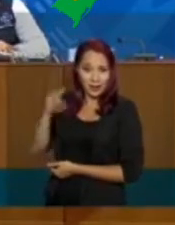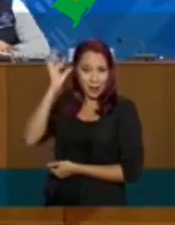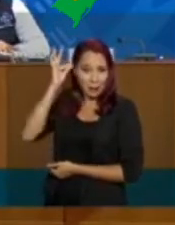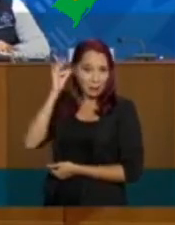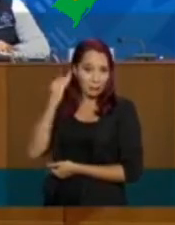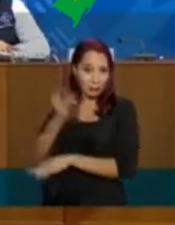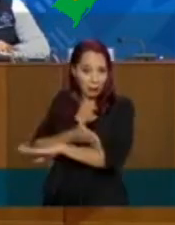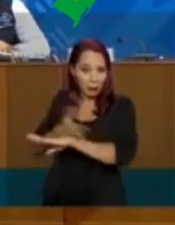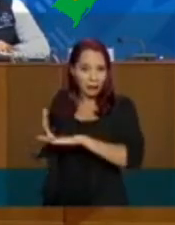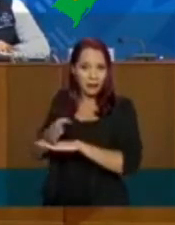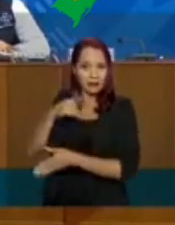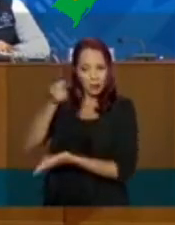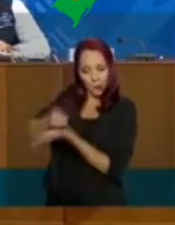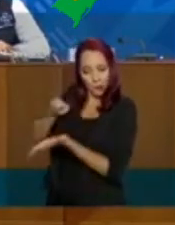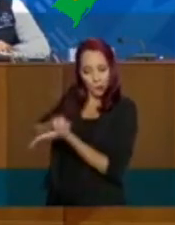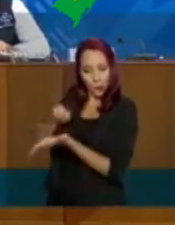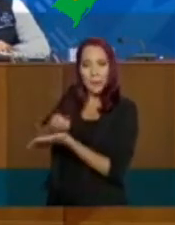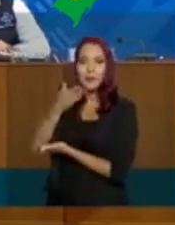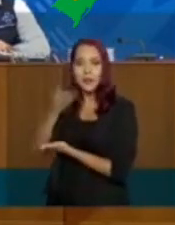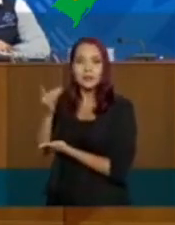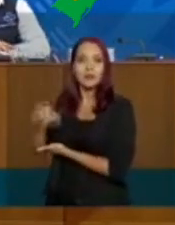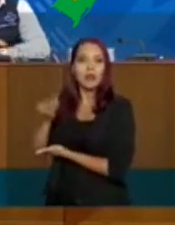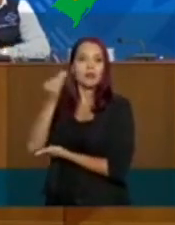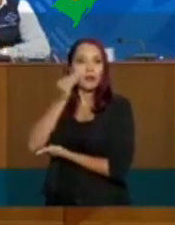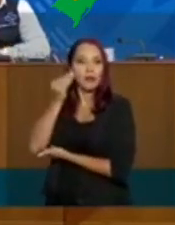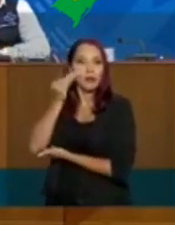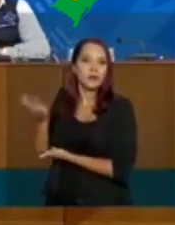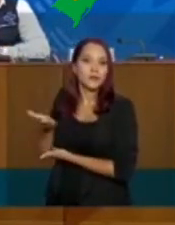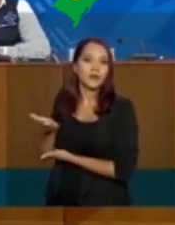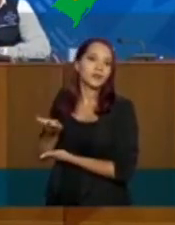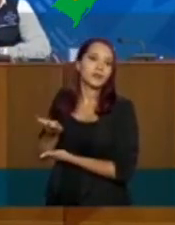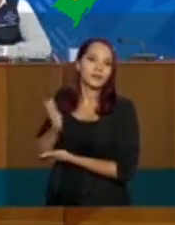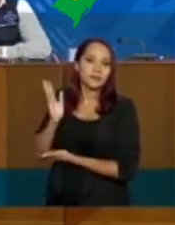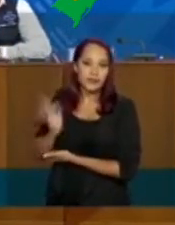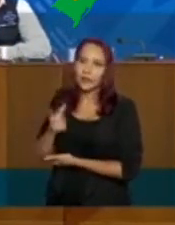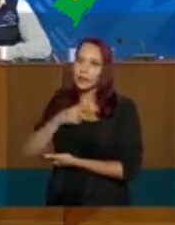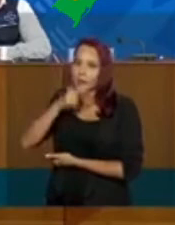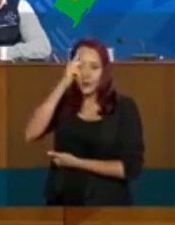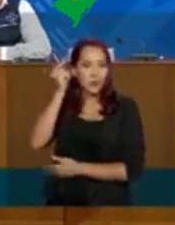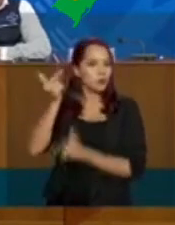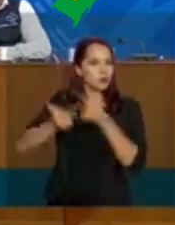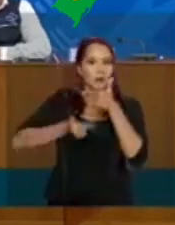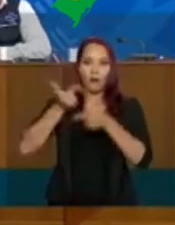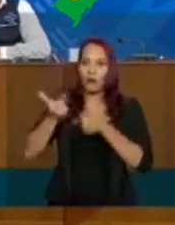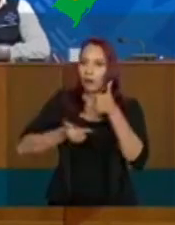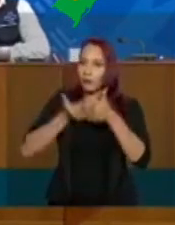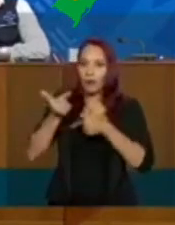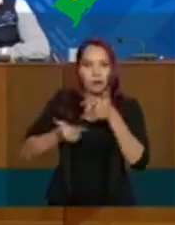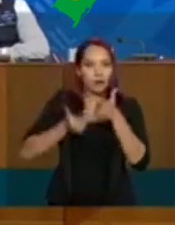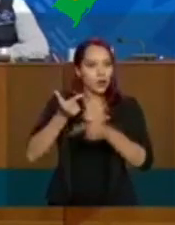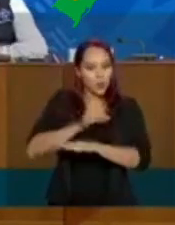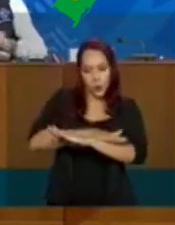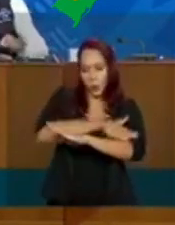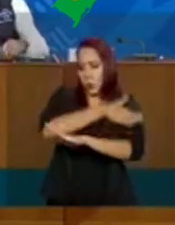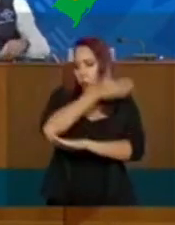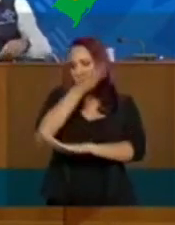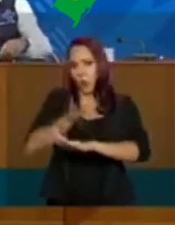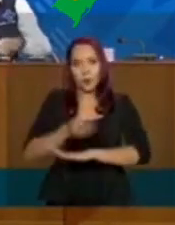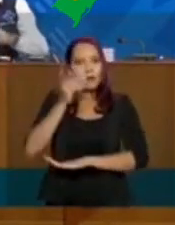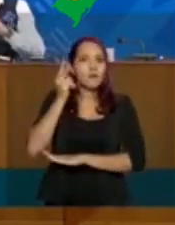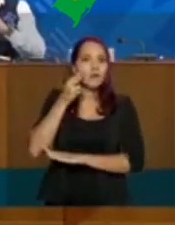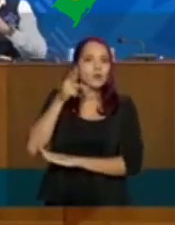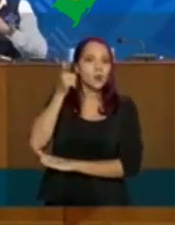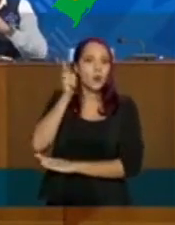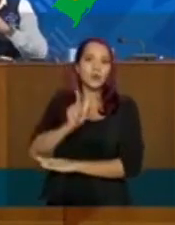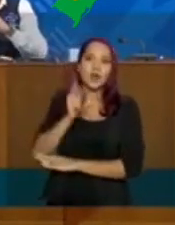aqui, sou eu pedindo para ele testagem. Nós estamos fazendo, tem gente trabalhando full time para ver se a gente consegue